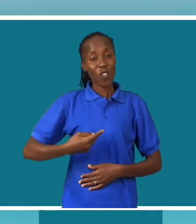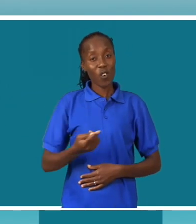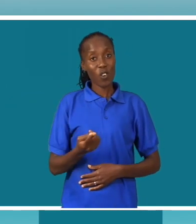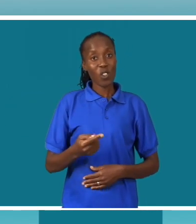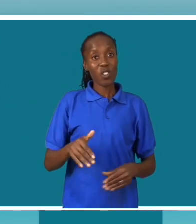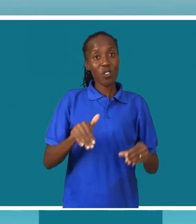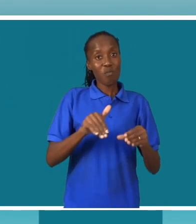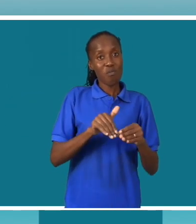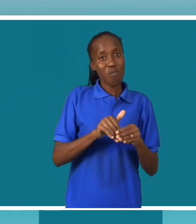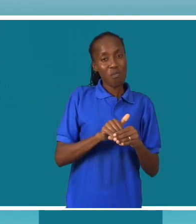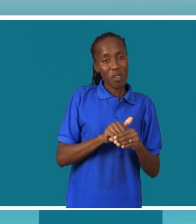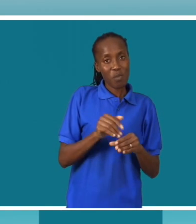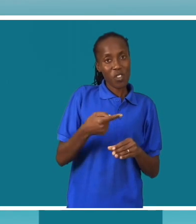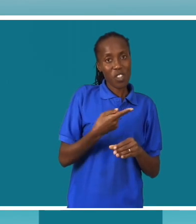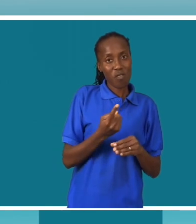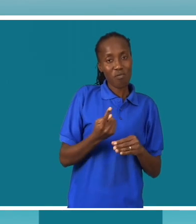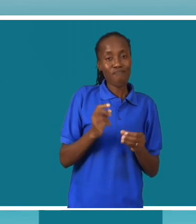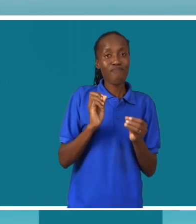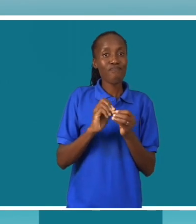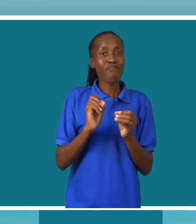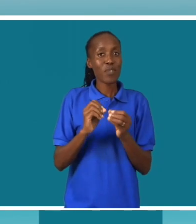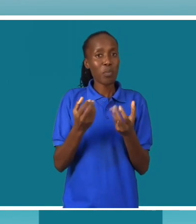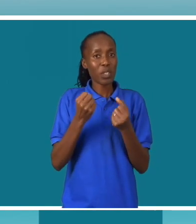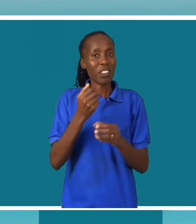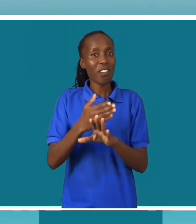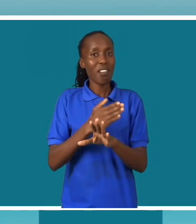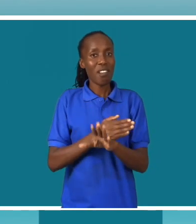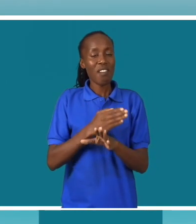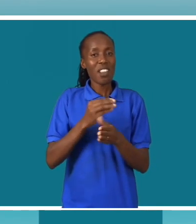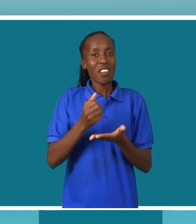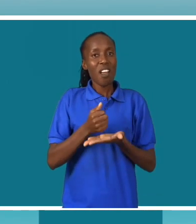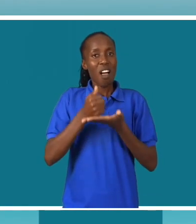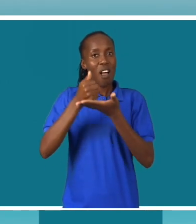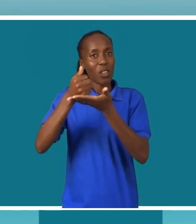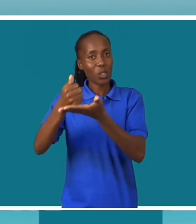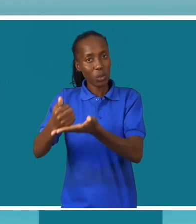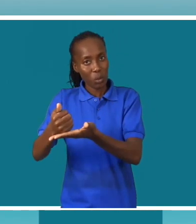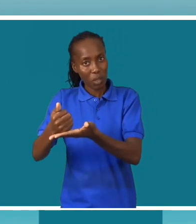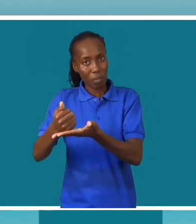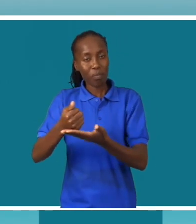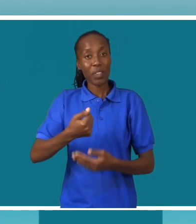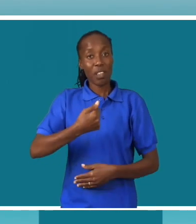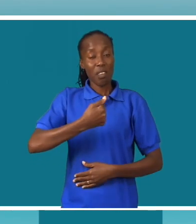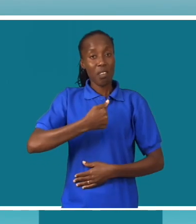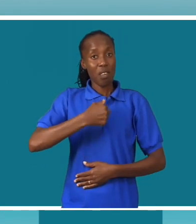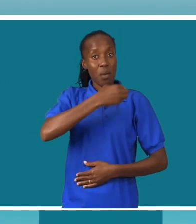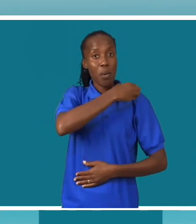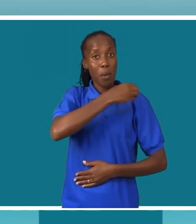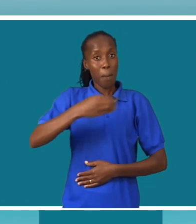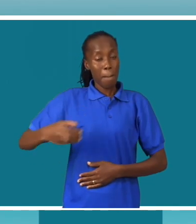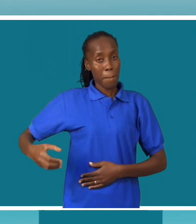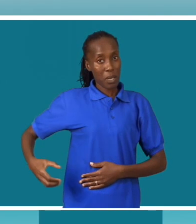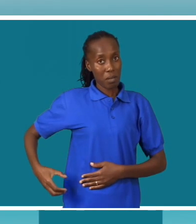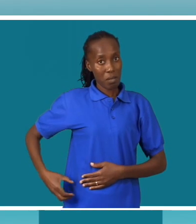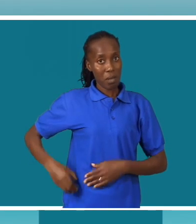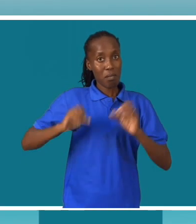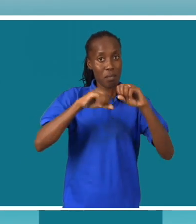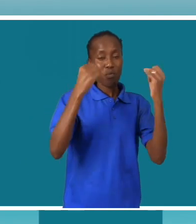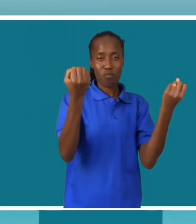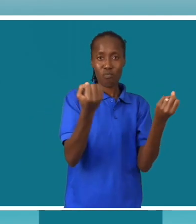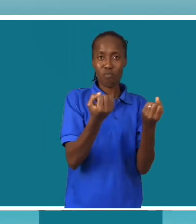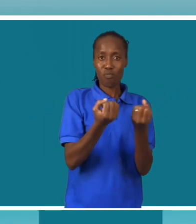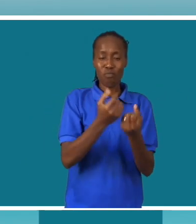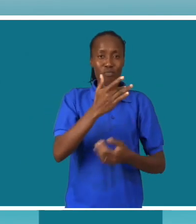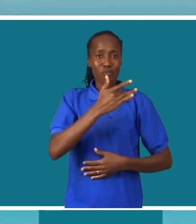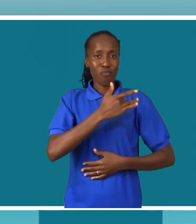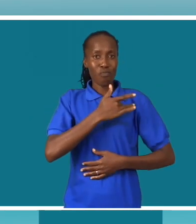puderam ter pelo menos a cesta básica. Eu, como presidente da associação, fico honrada pelo sujeito da comunidade